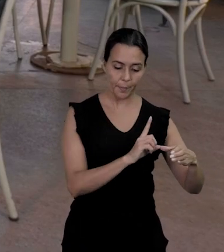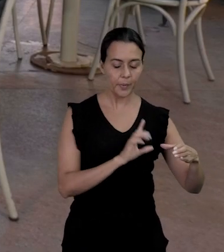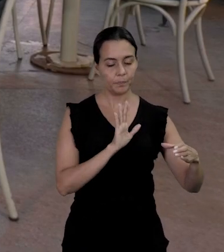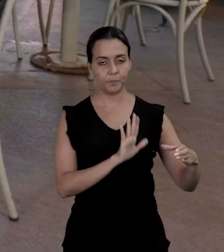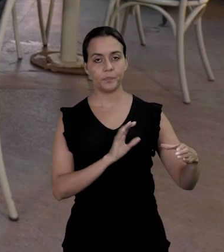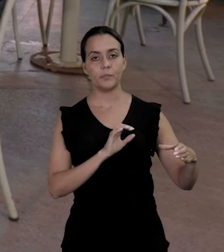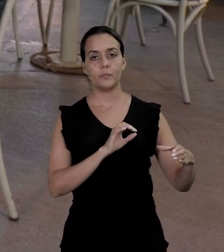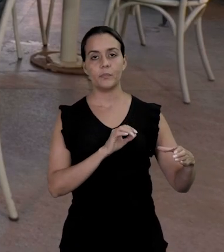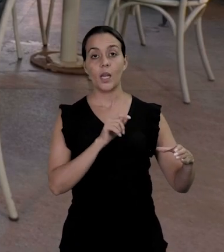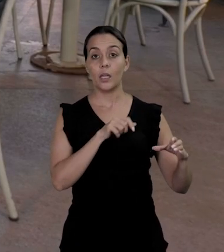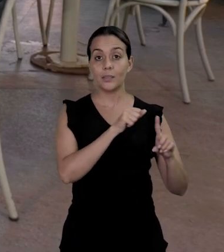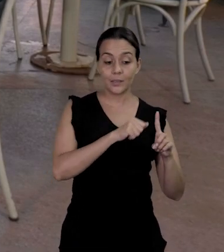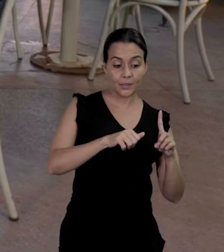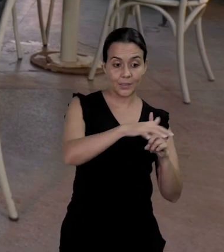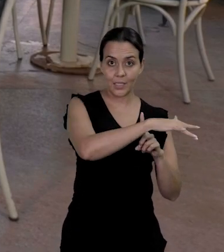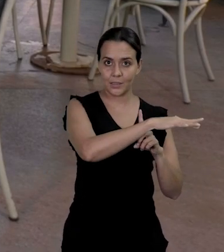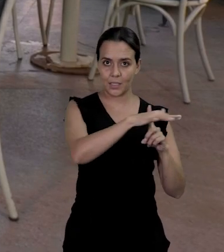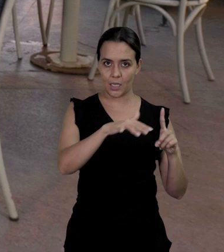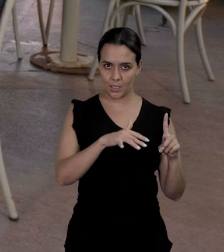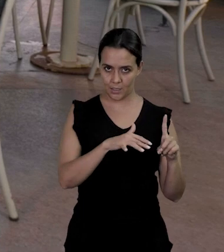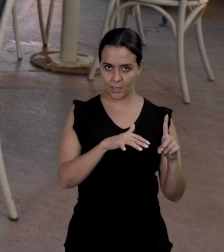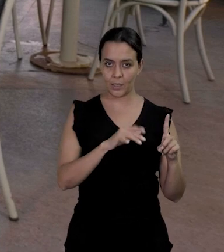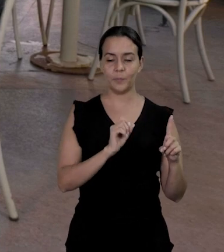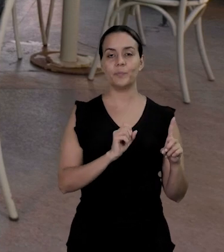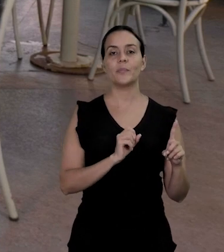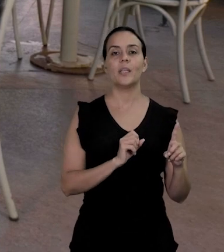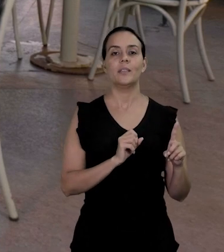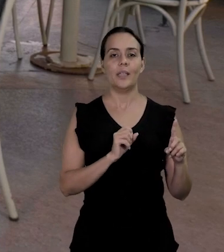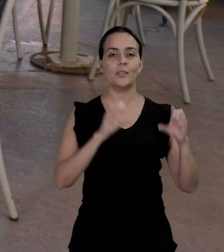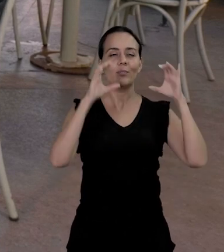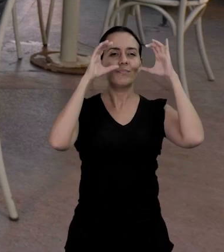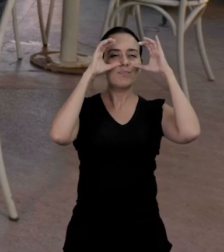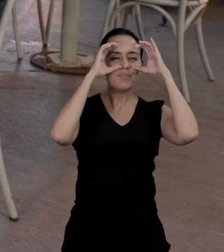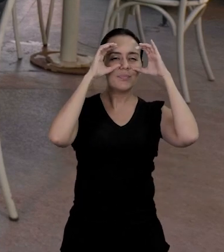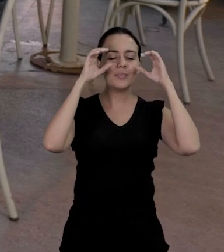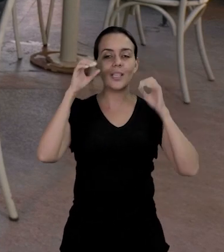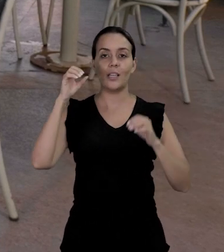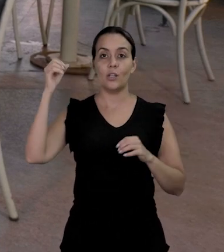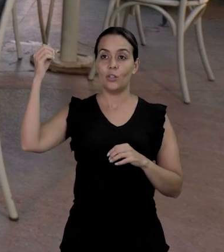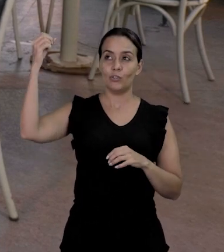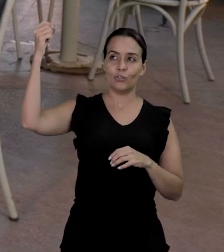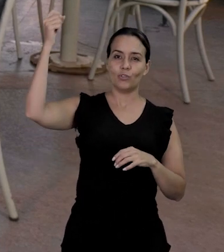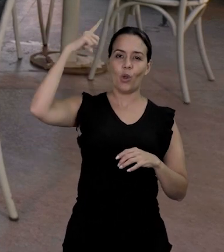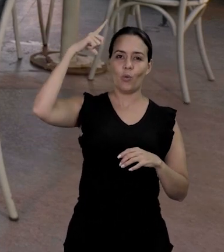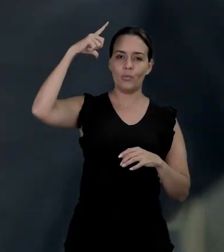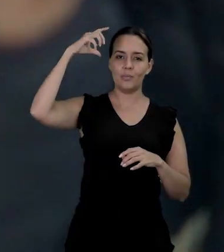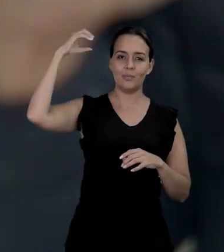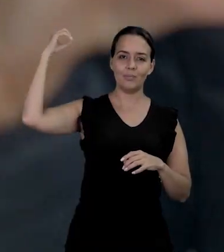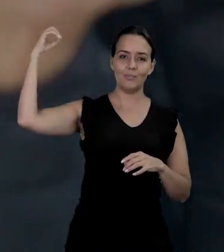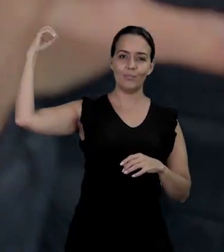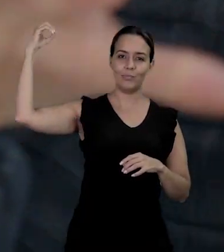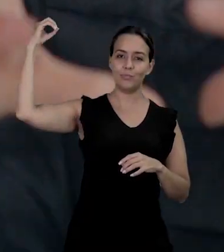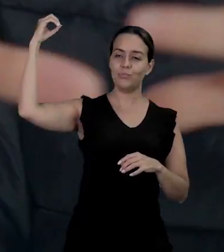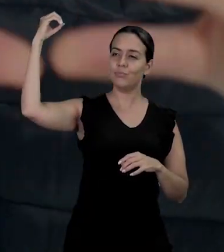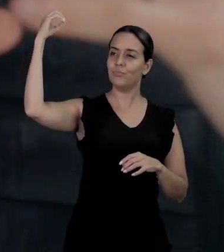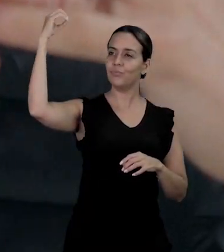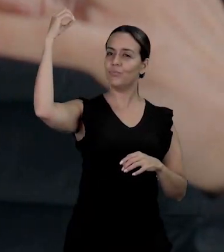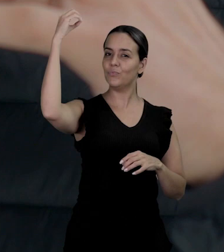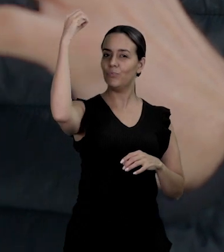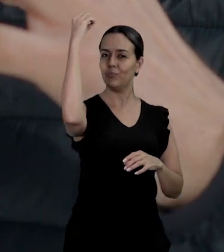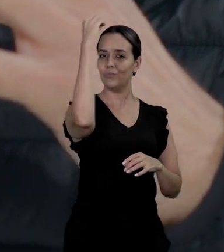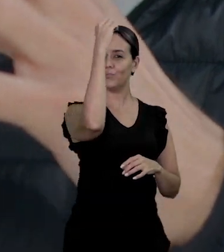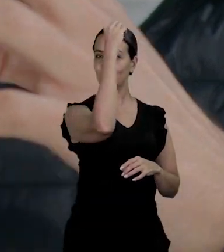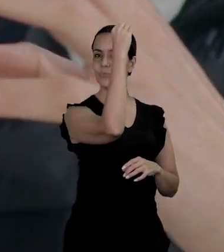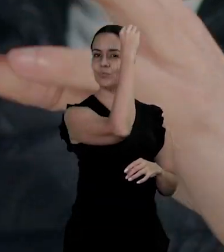virtual, ele passava, ele se movimentava, né? É só um bit, né? Isso, Concorda? exatamente. É só Não uma é o sol, imagem, também, que imitava o